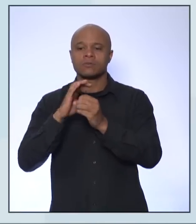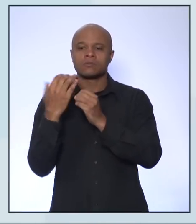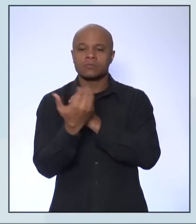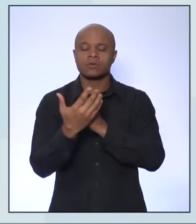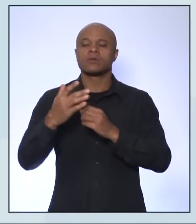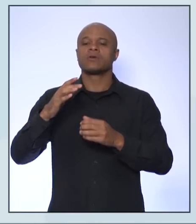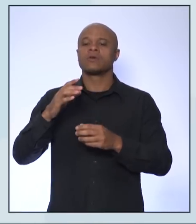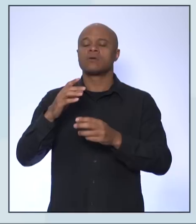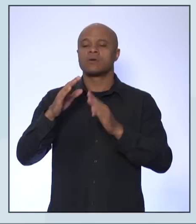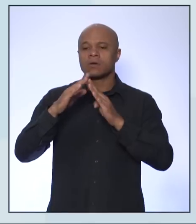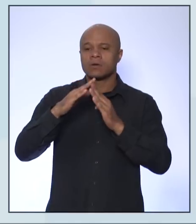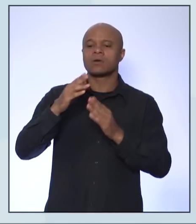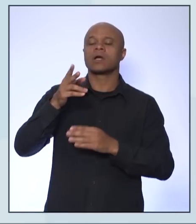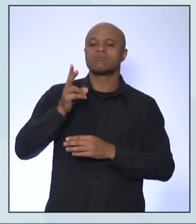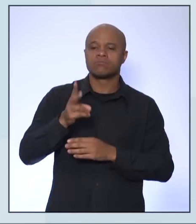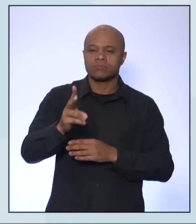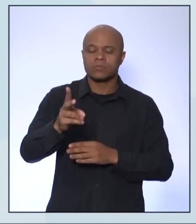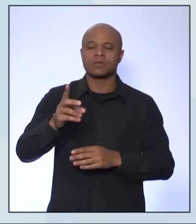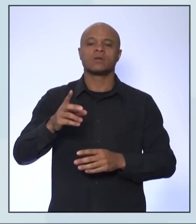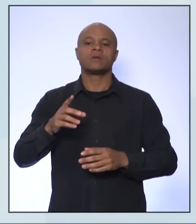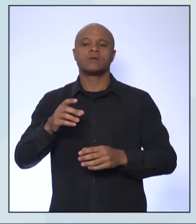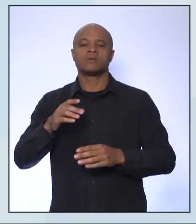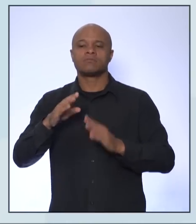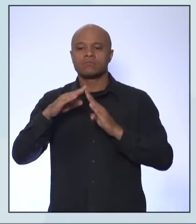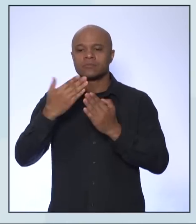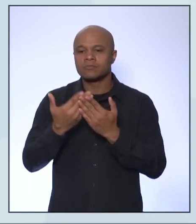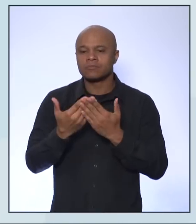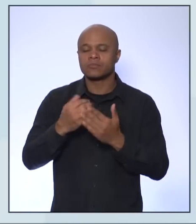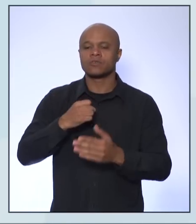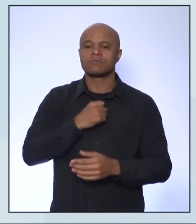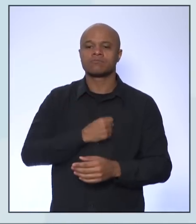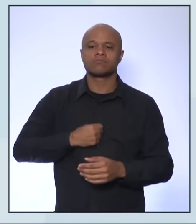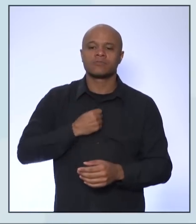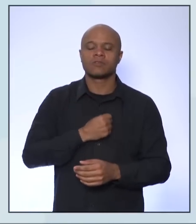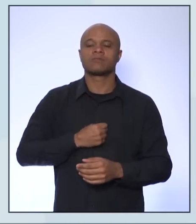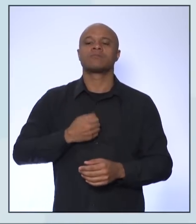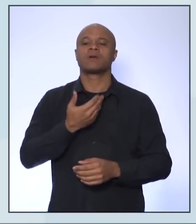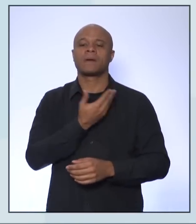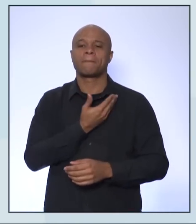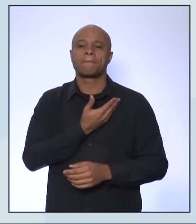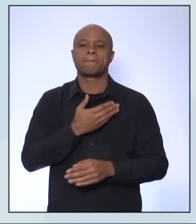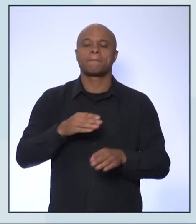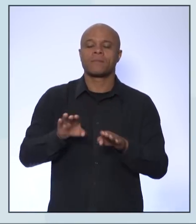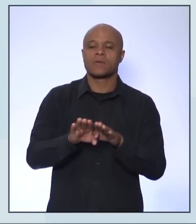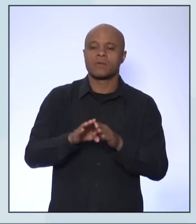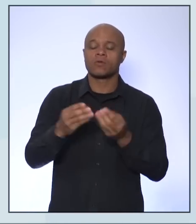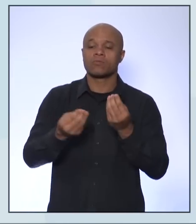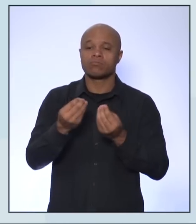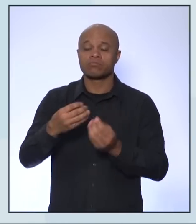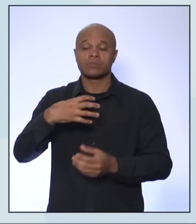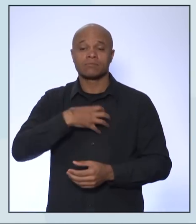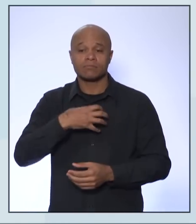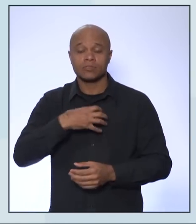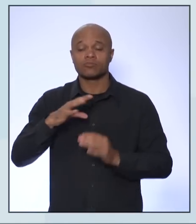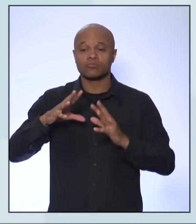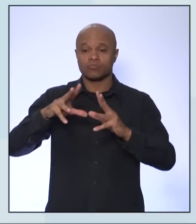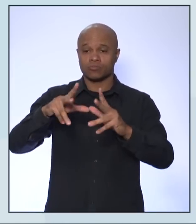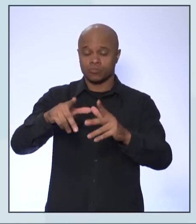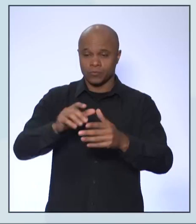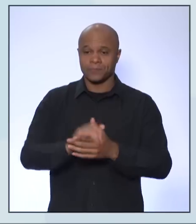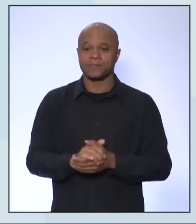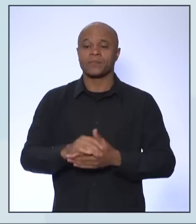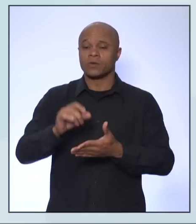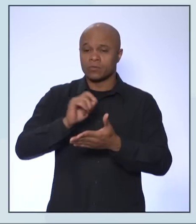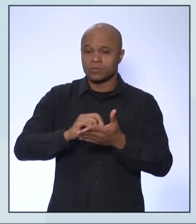para estudar, a saudade da escola, dos amigos e como você tem superado essa situação toda. Decore e guarde